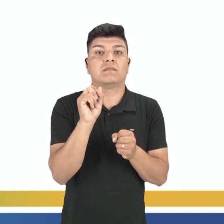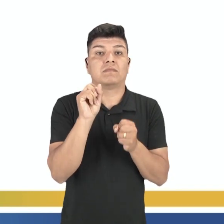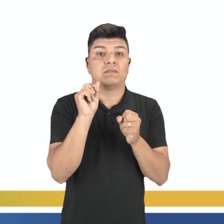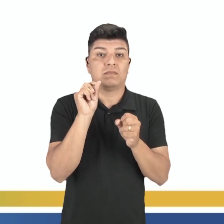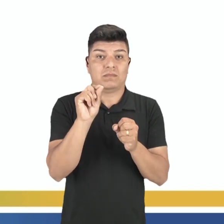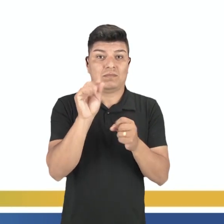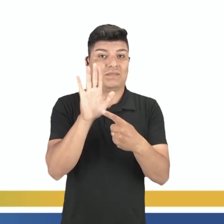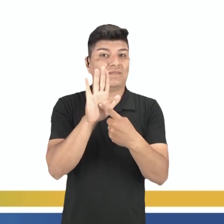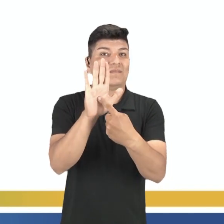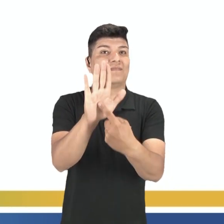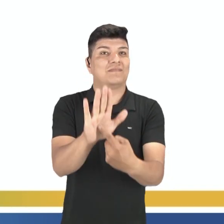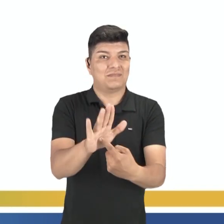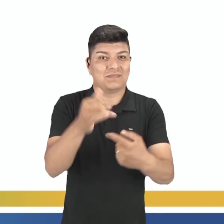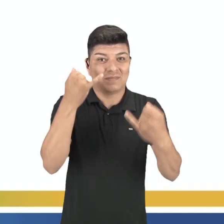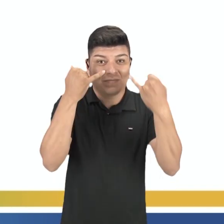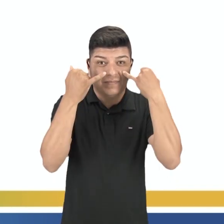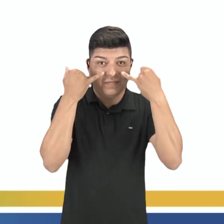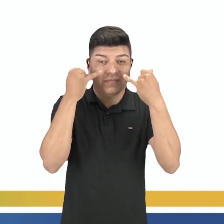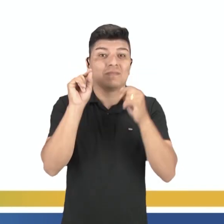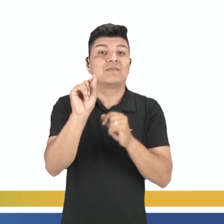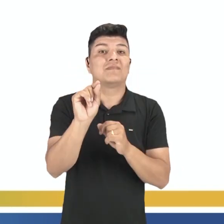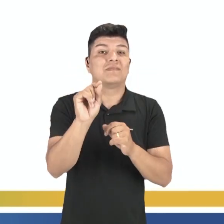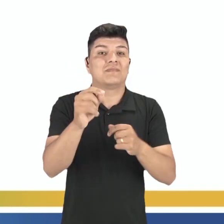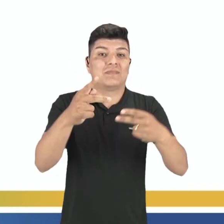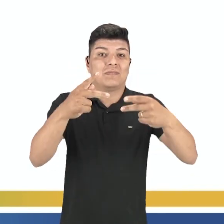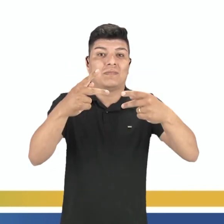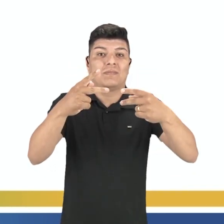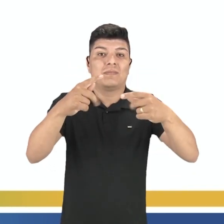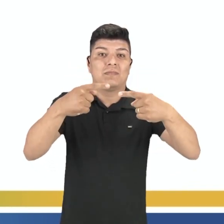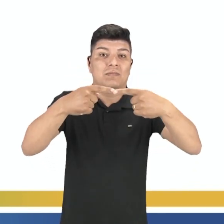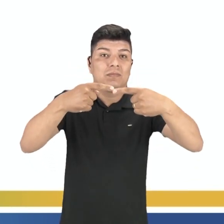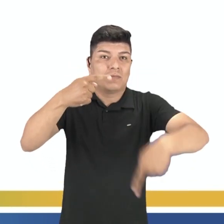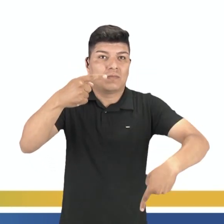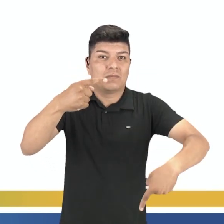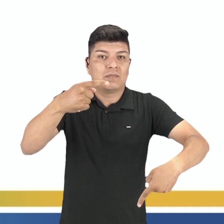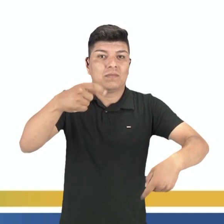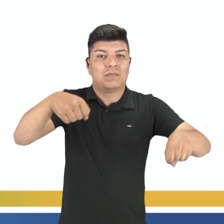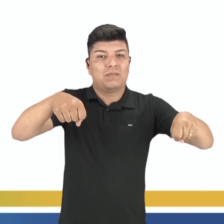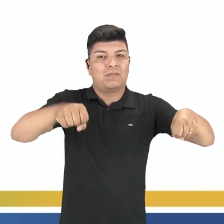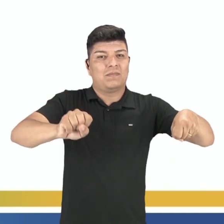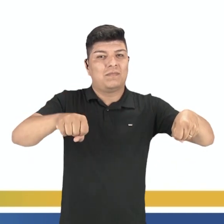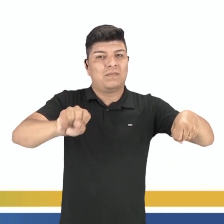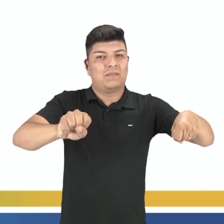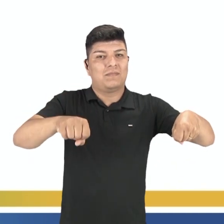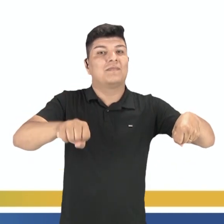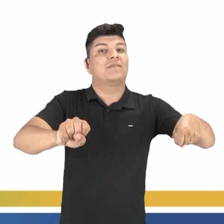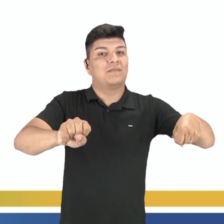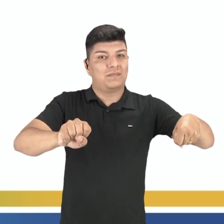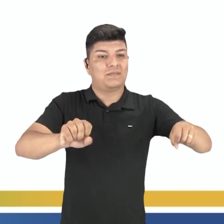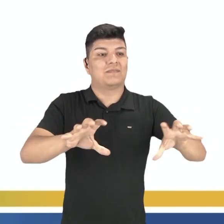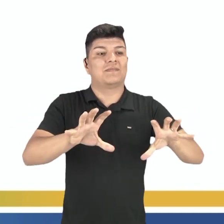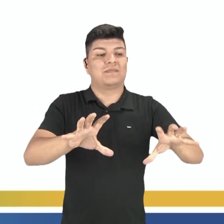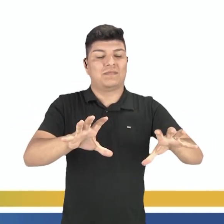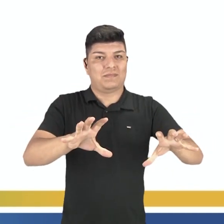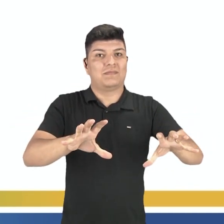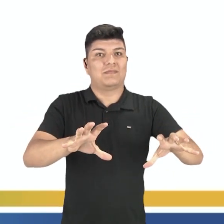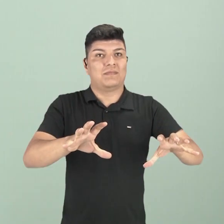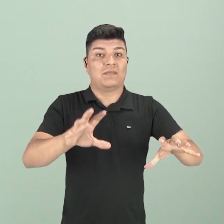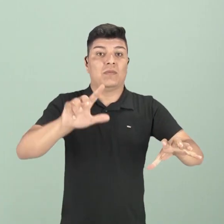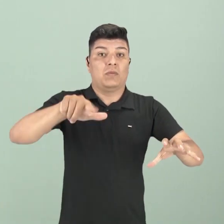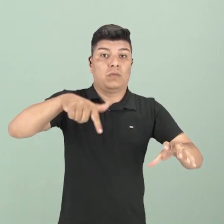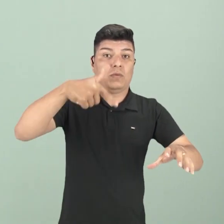maior destaque a essa informação. Eles colocaram proibido motocicletas. Então, outros